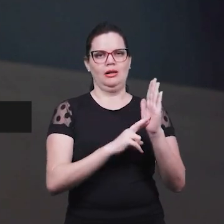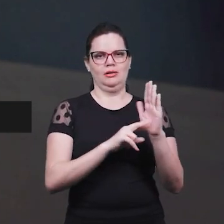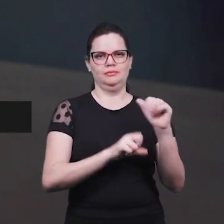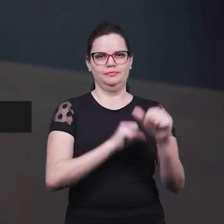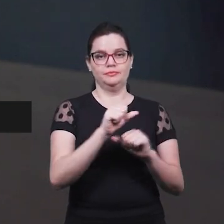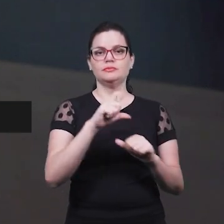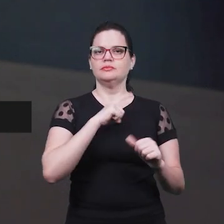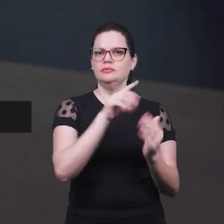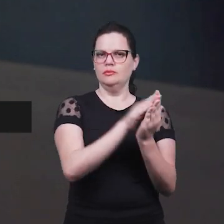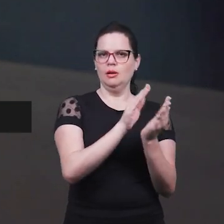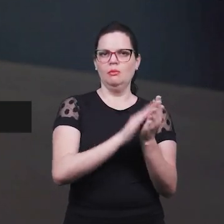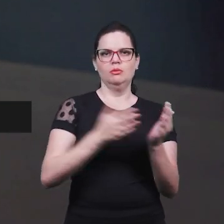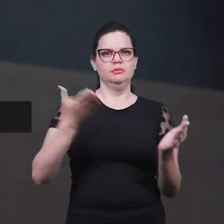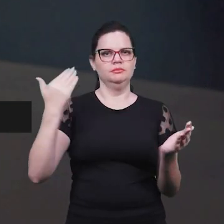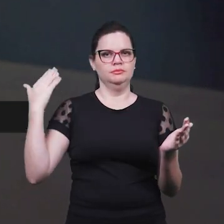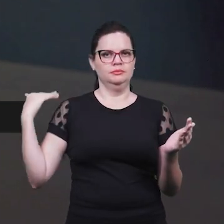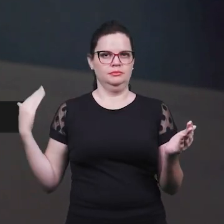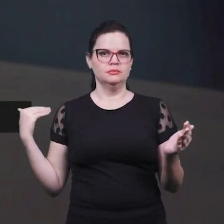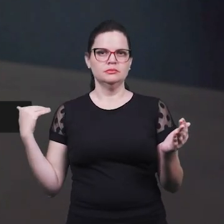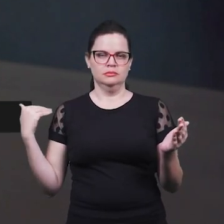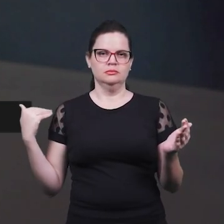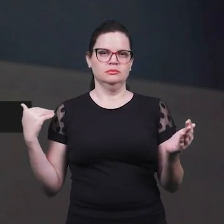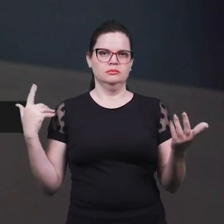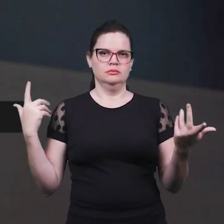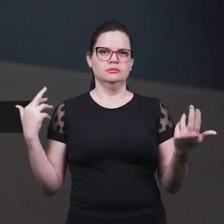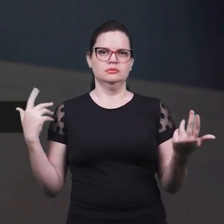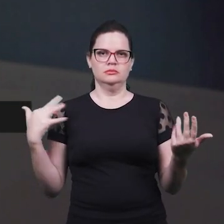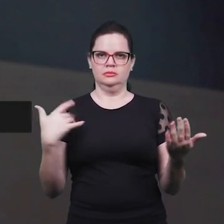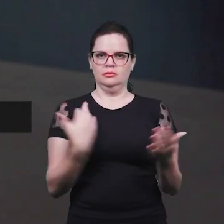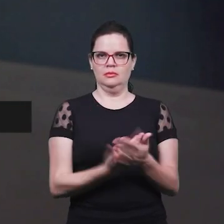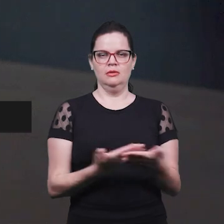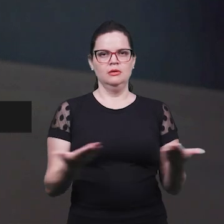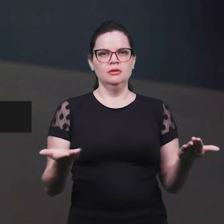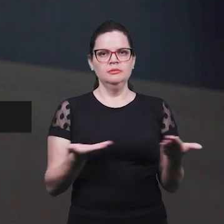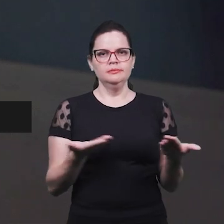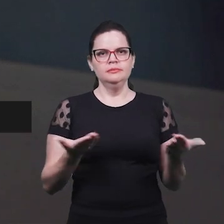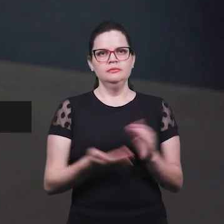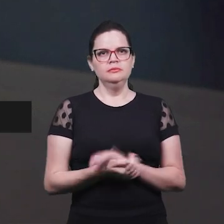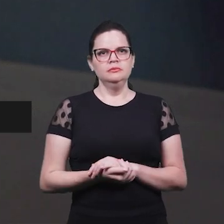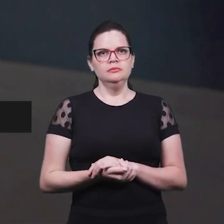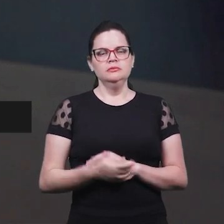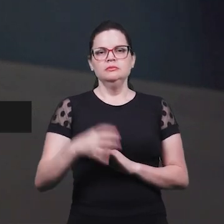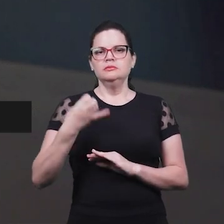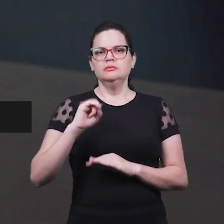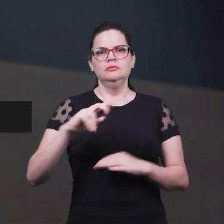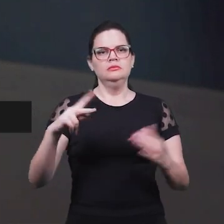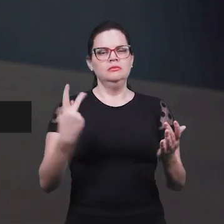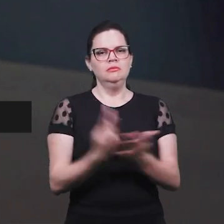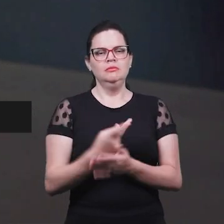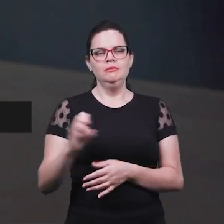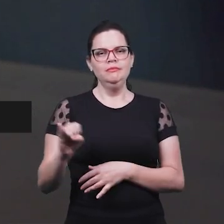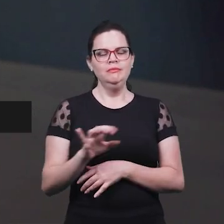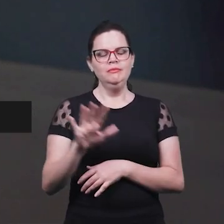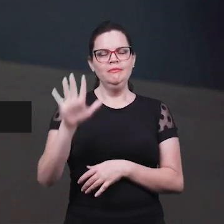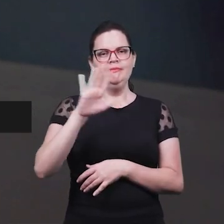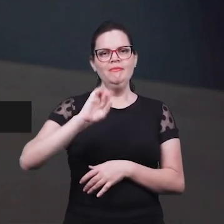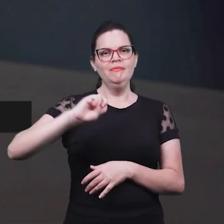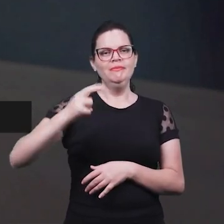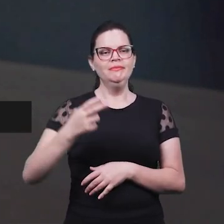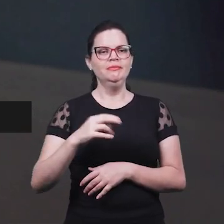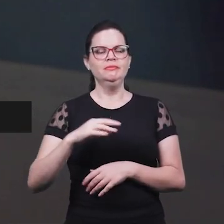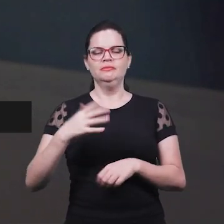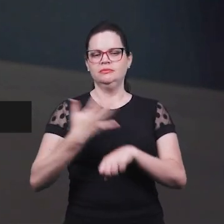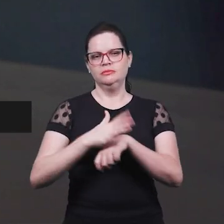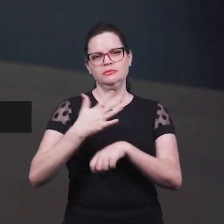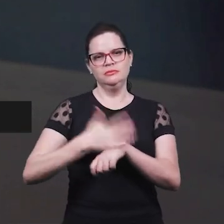poupanças antigas, que elas, independente do que esteja acontecendo no país, de inflação, de taxa